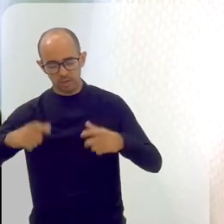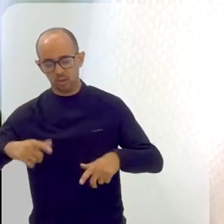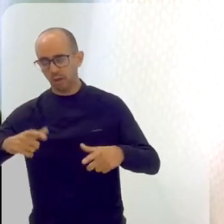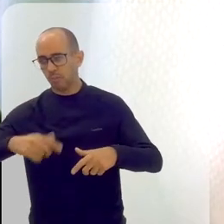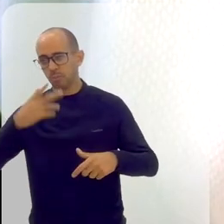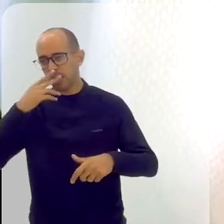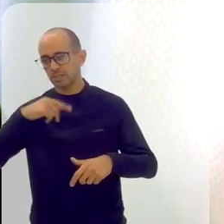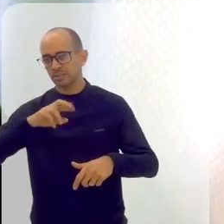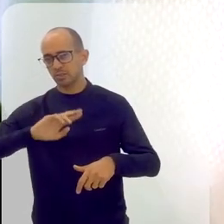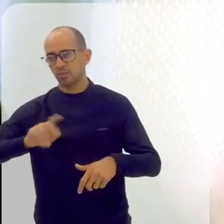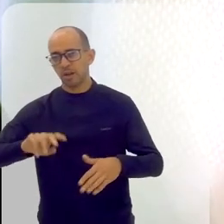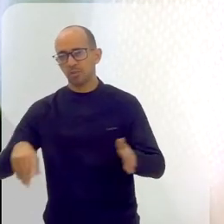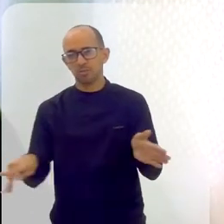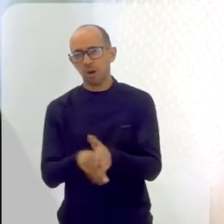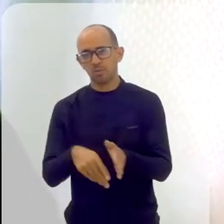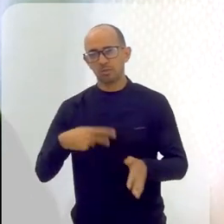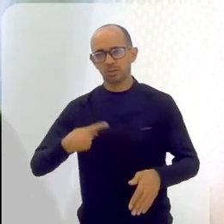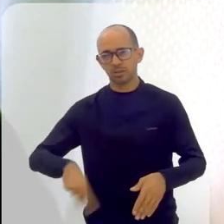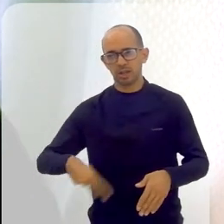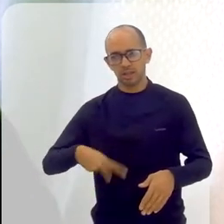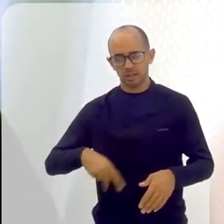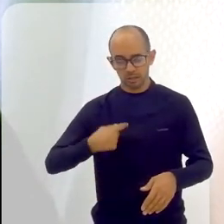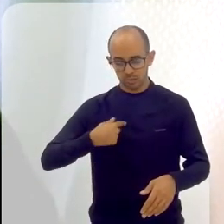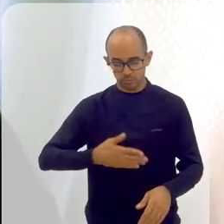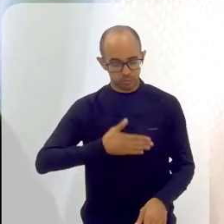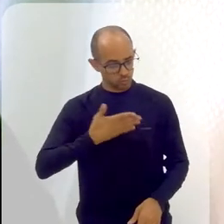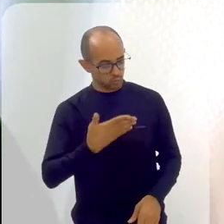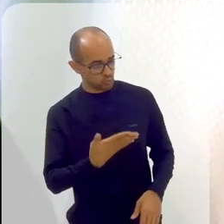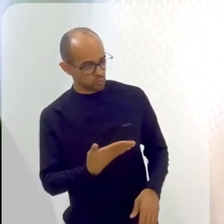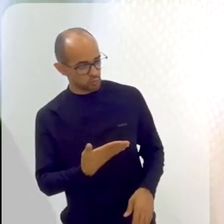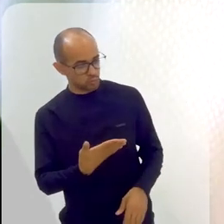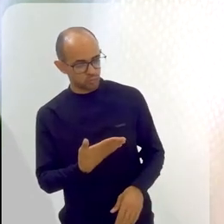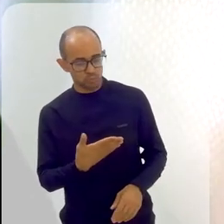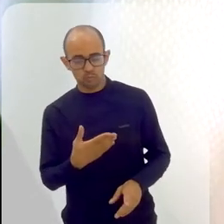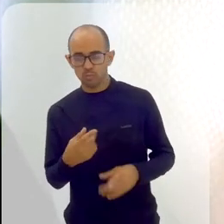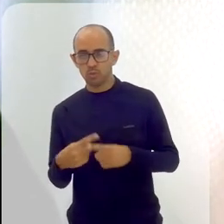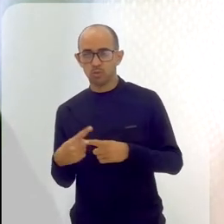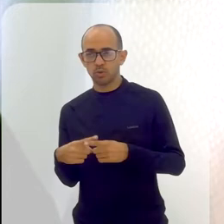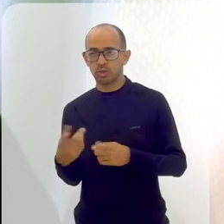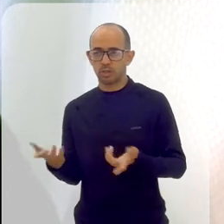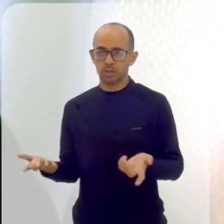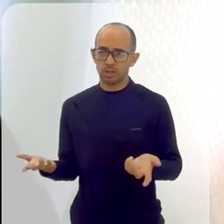espaço não foi feito para ela. E isso me pegou muito surpresa, sabe?